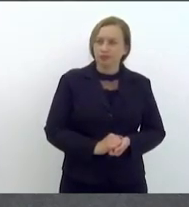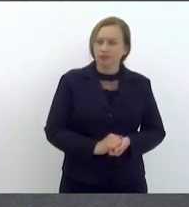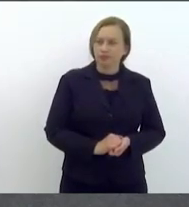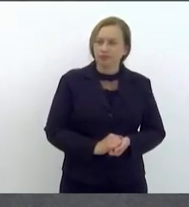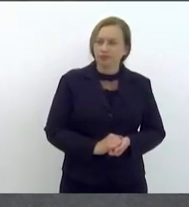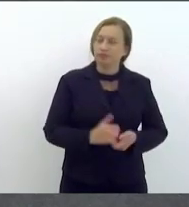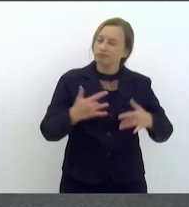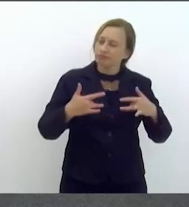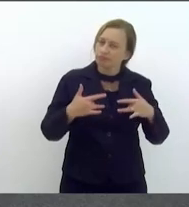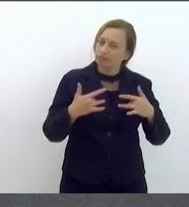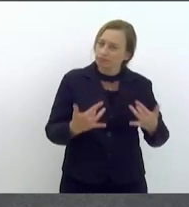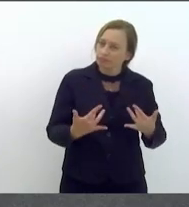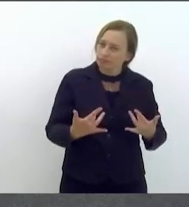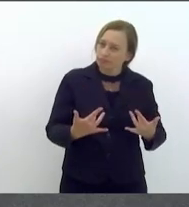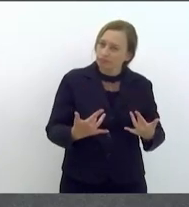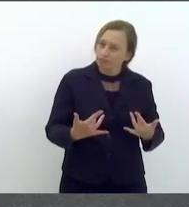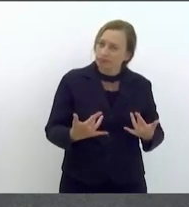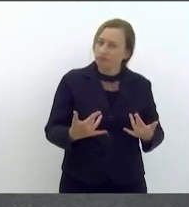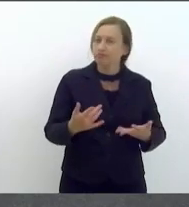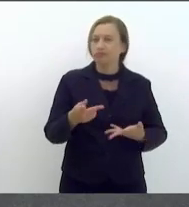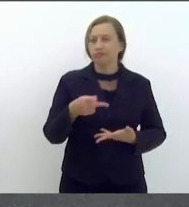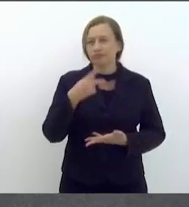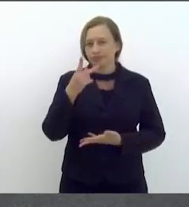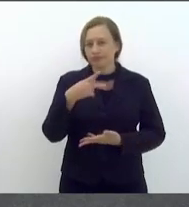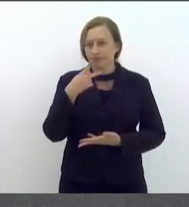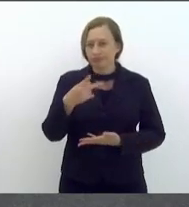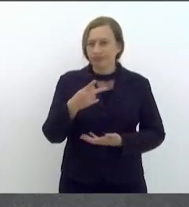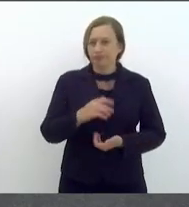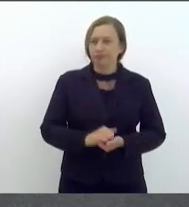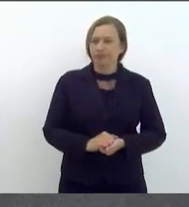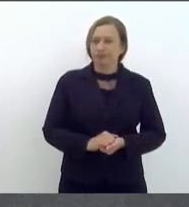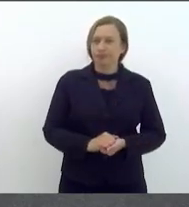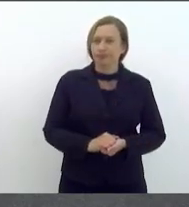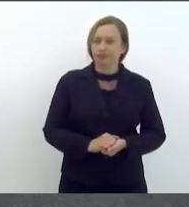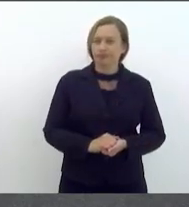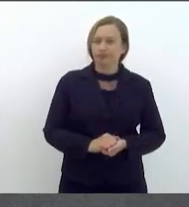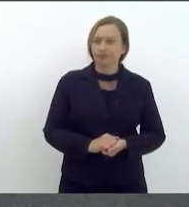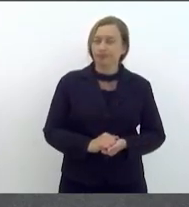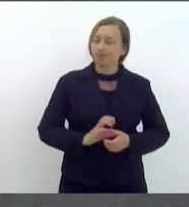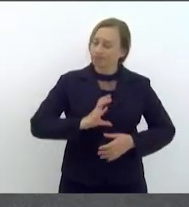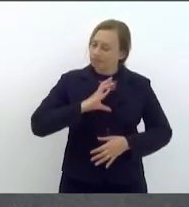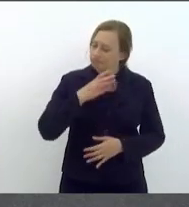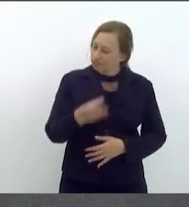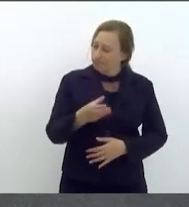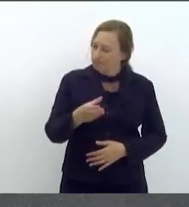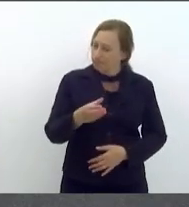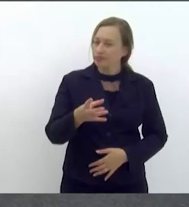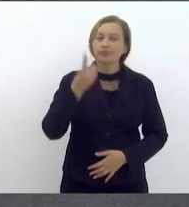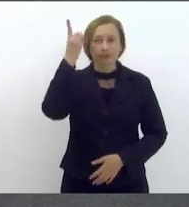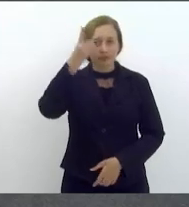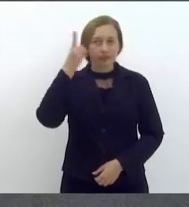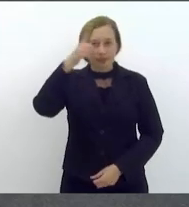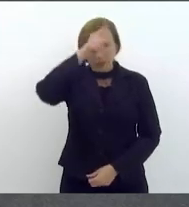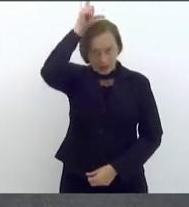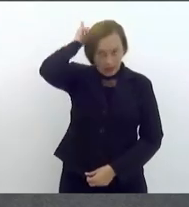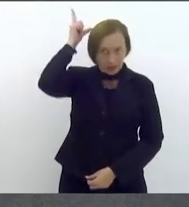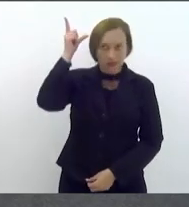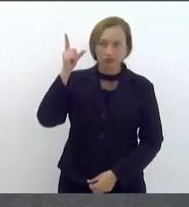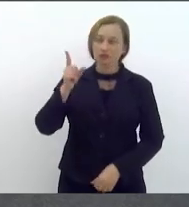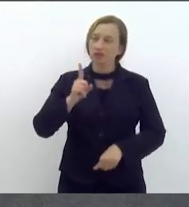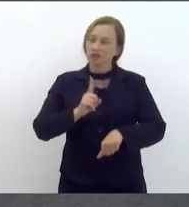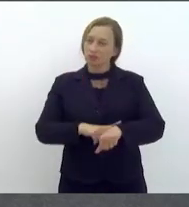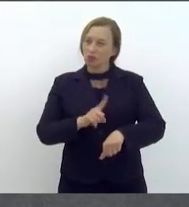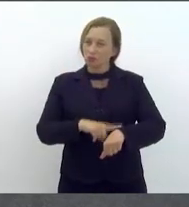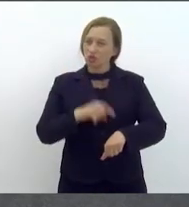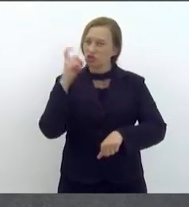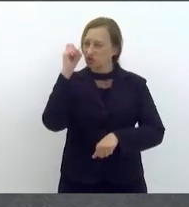me solidarizar e manifestar a garbosa coragem do deputado Luiz Paulo enfrentar esse momento